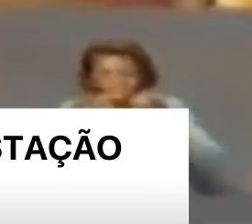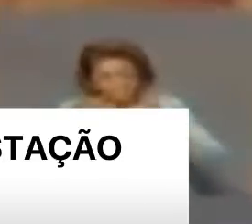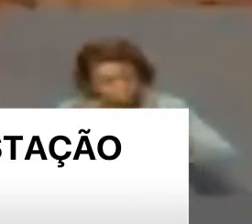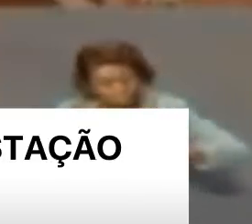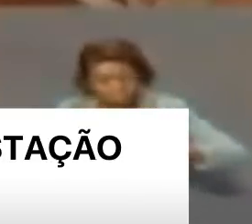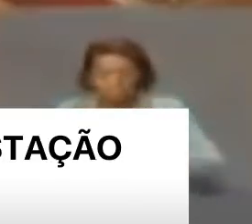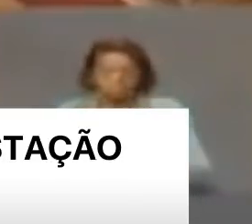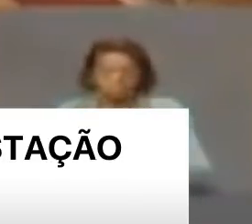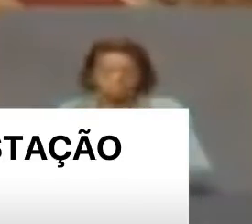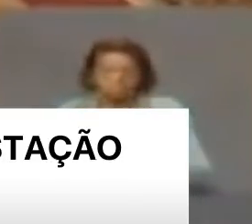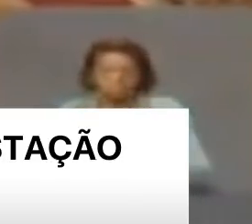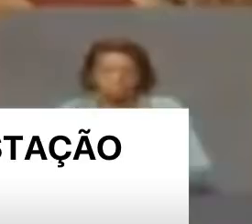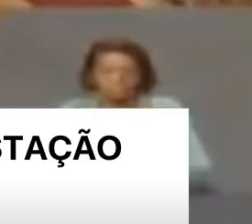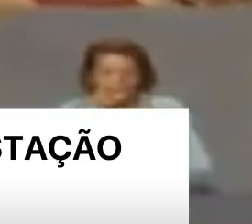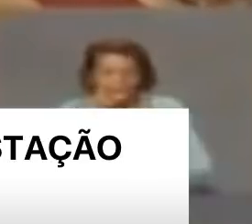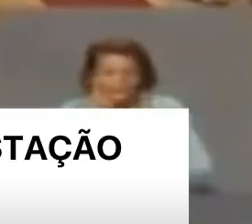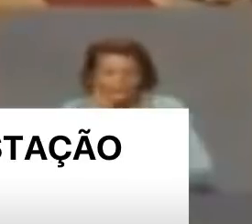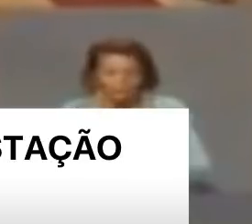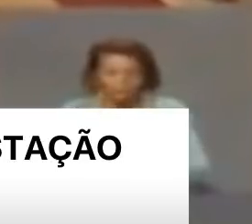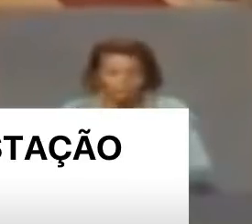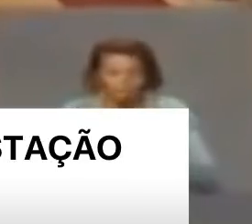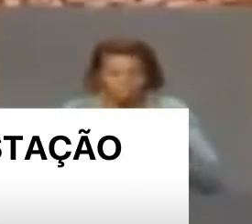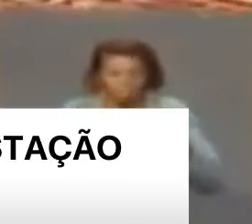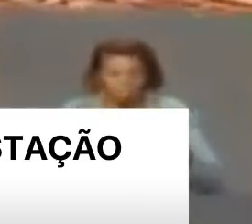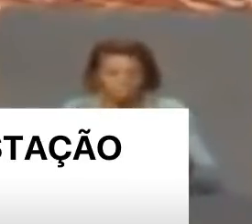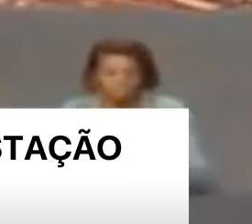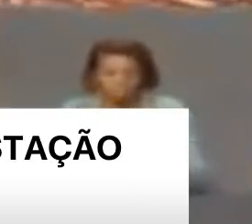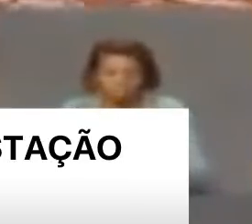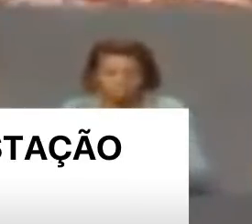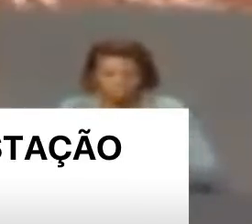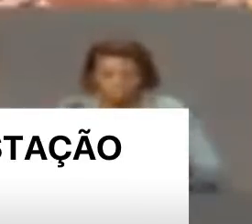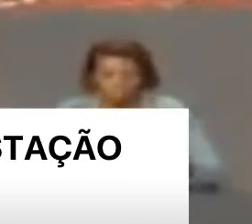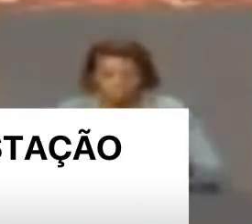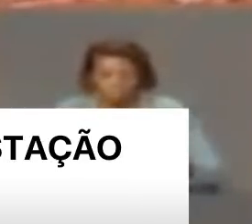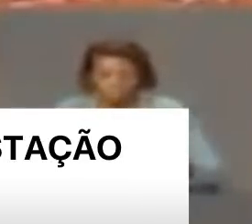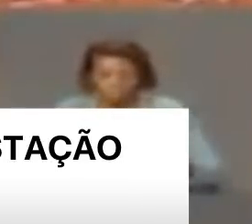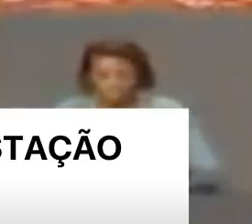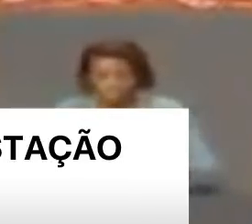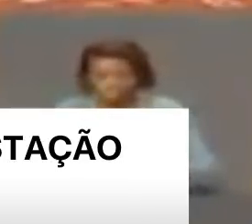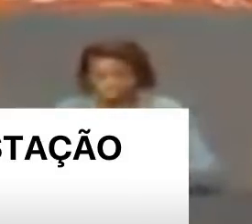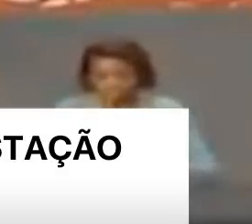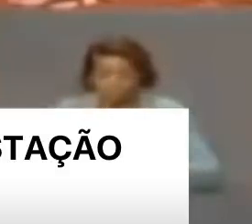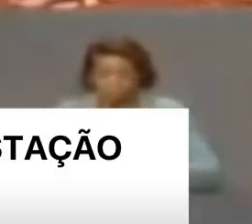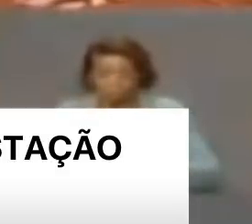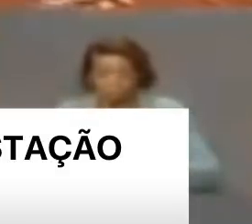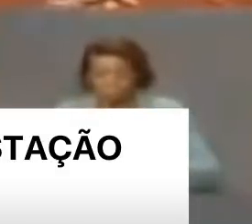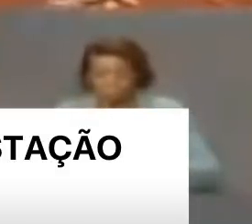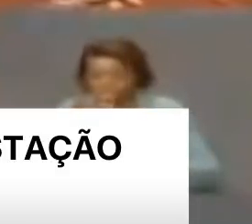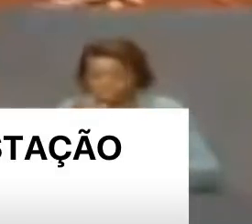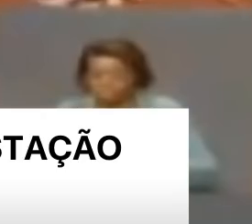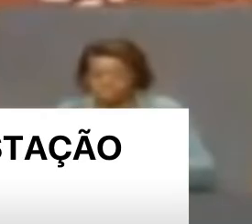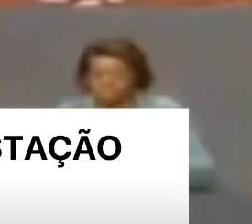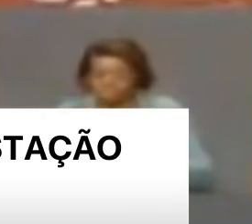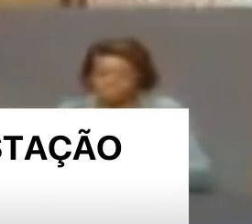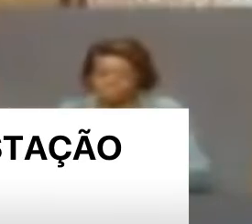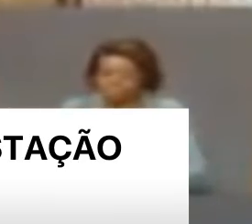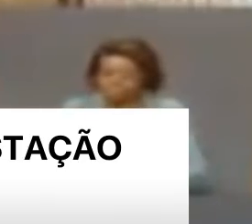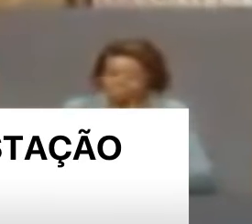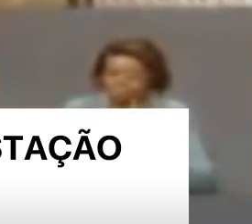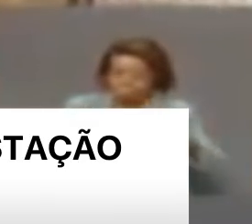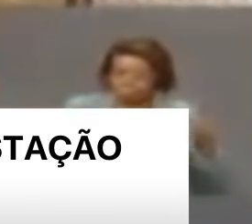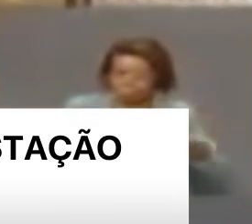como morta por bala disparada pela polícia e que terá sido enterrada ontem no cemitério municipal de